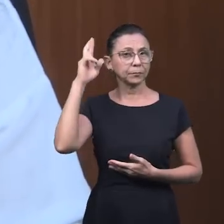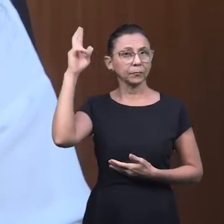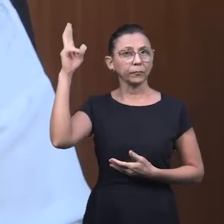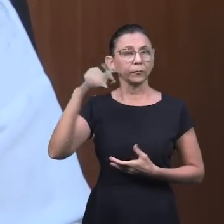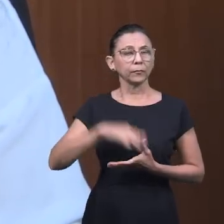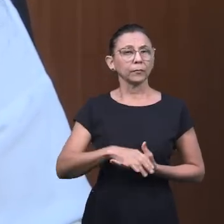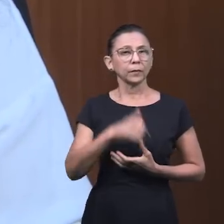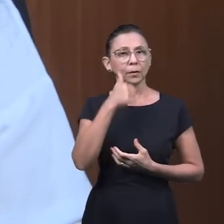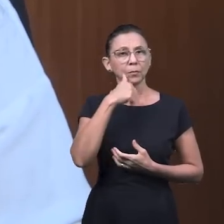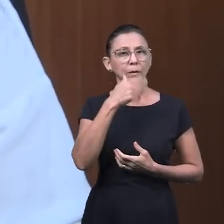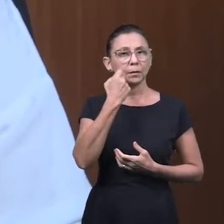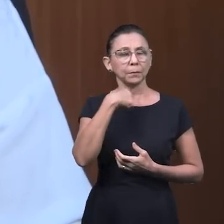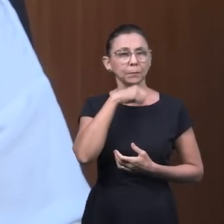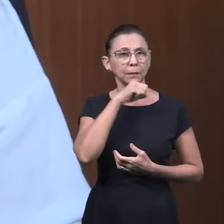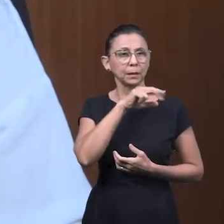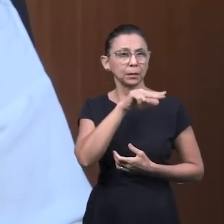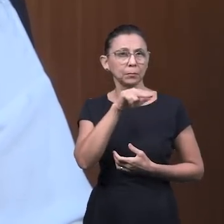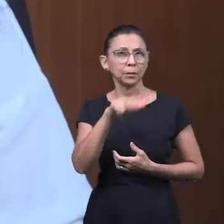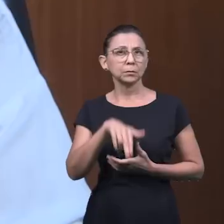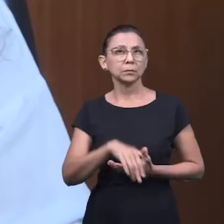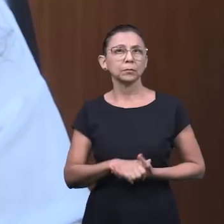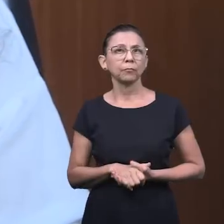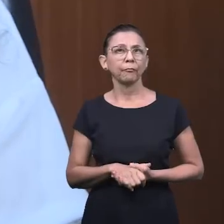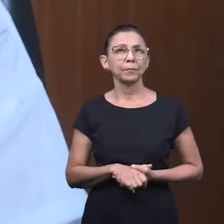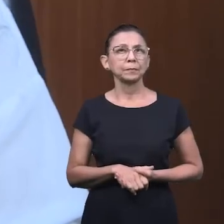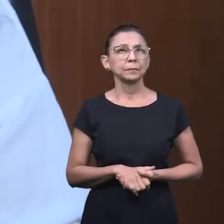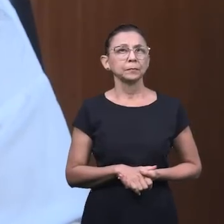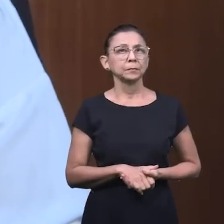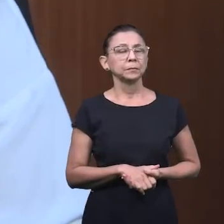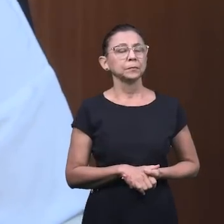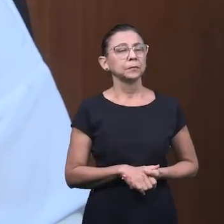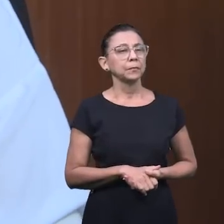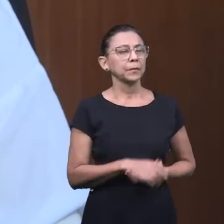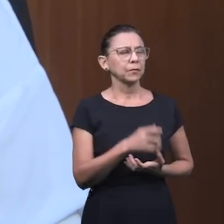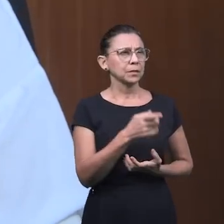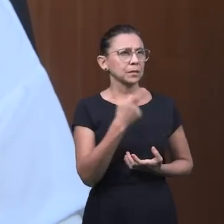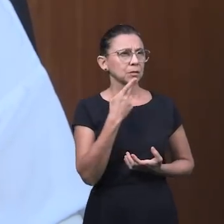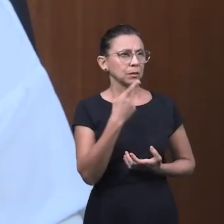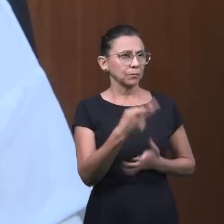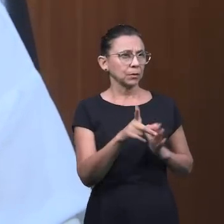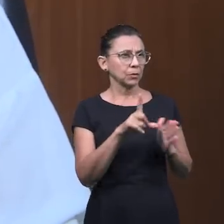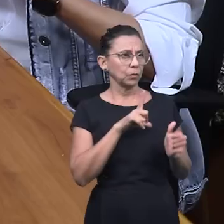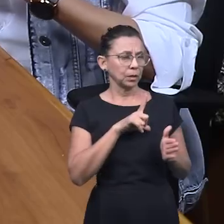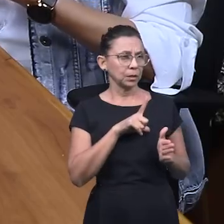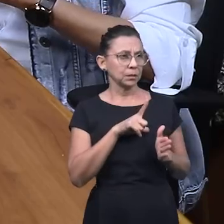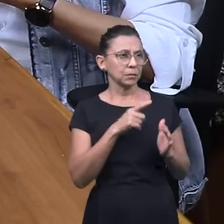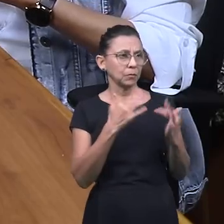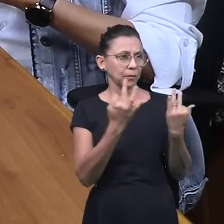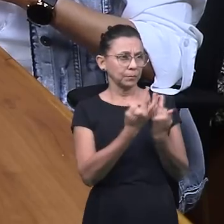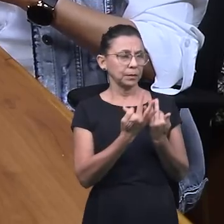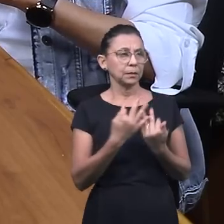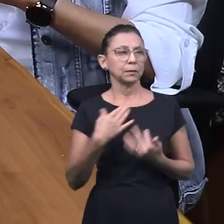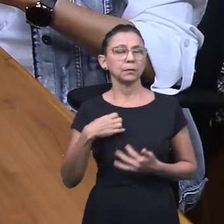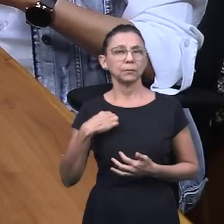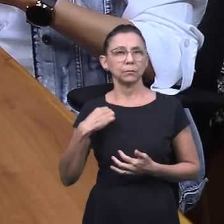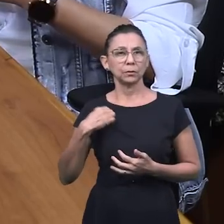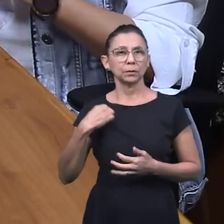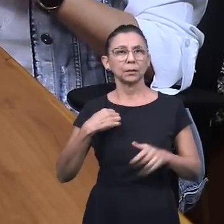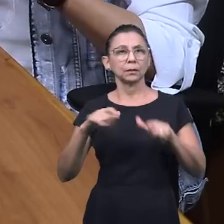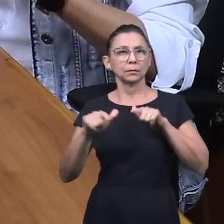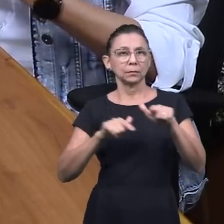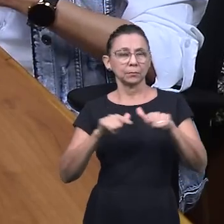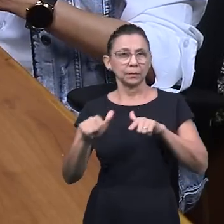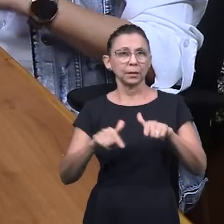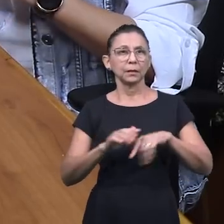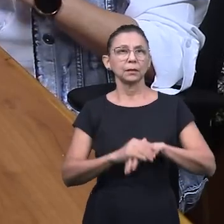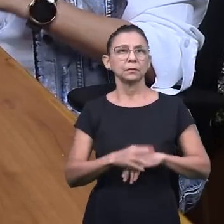Seu lar, né? Seus pais, seus irmãos. Fala um pouquinho deles. Você já comentou comigo que eles também são voluntários, né, na obra do Senhor.